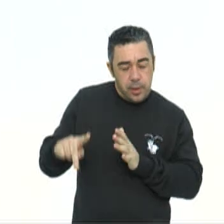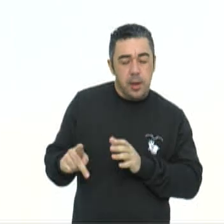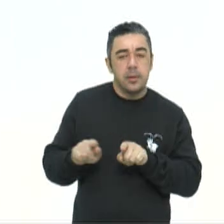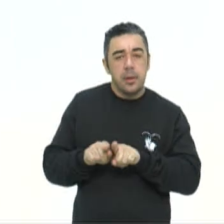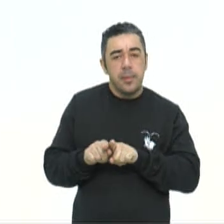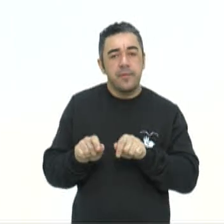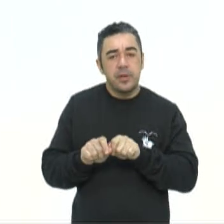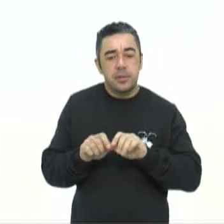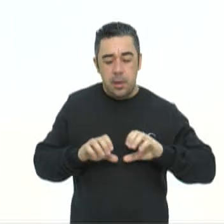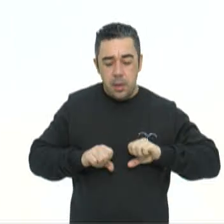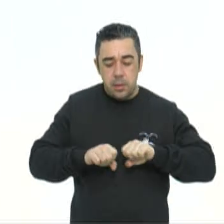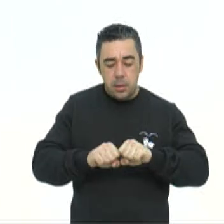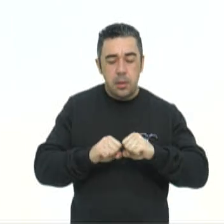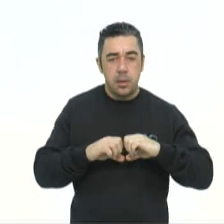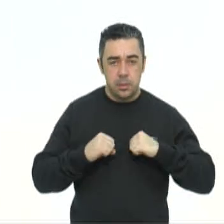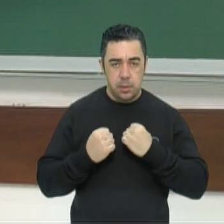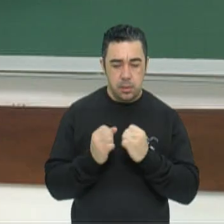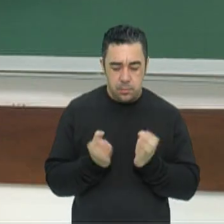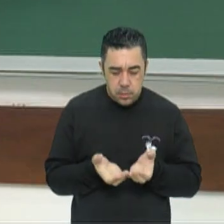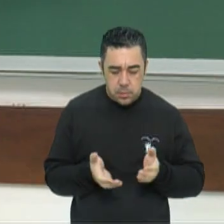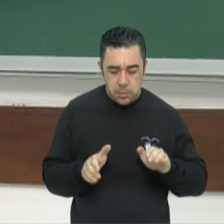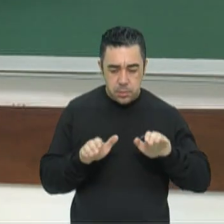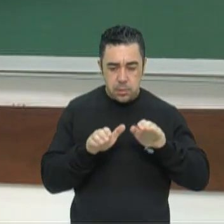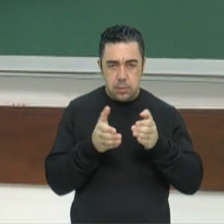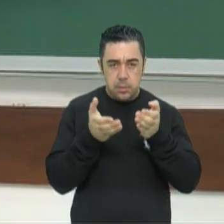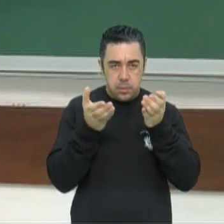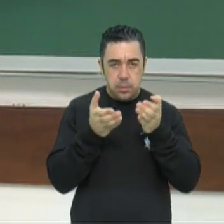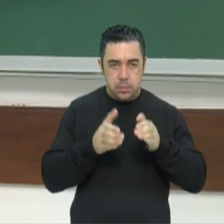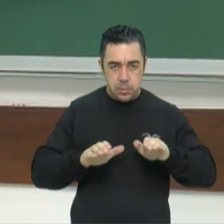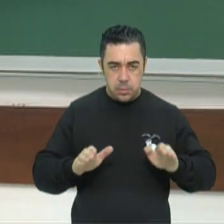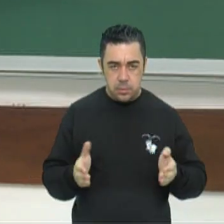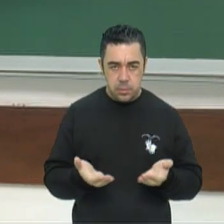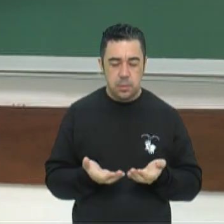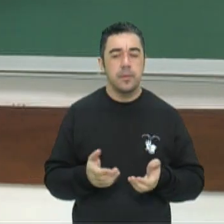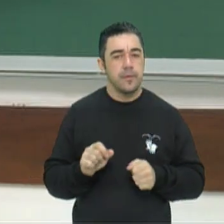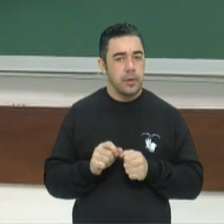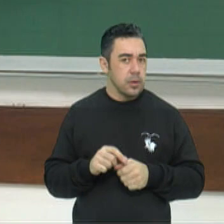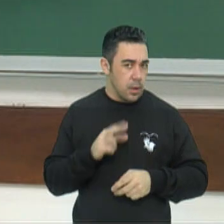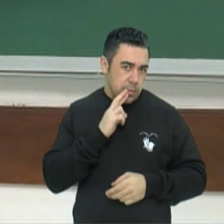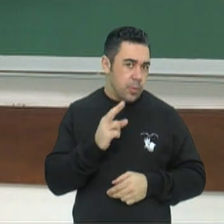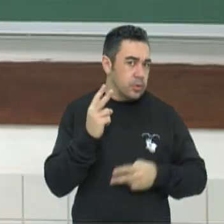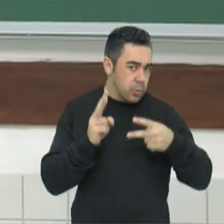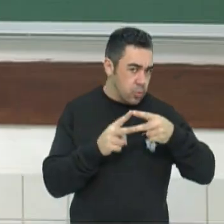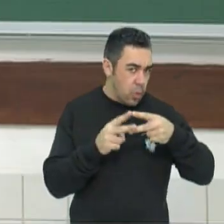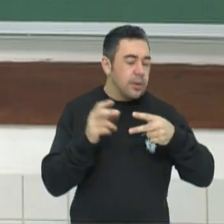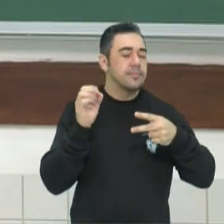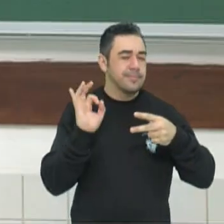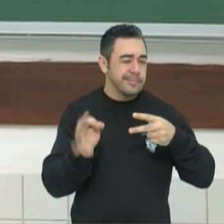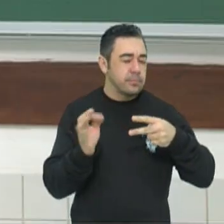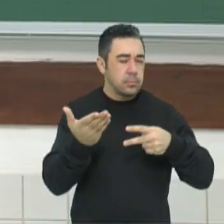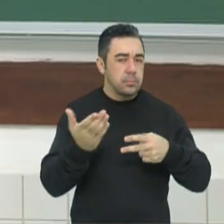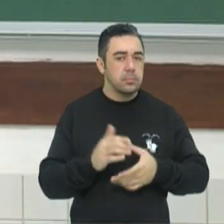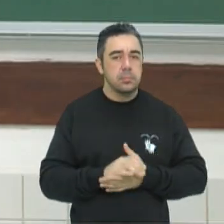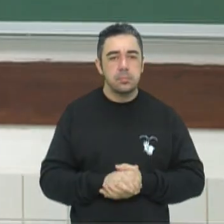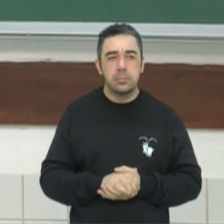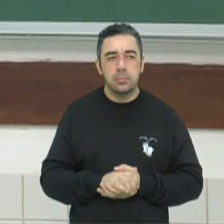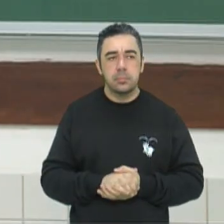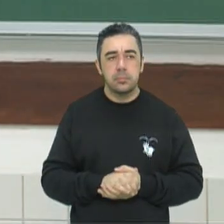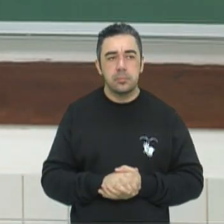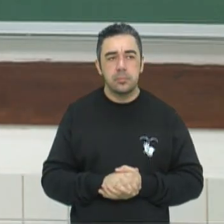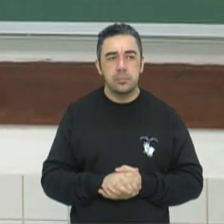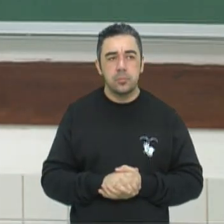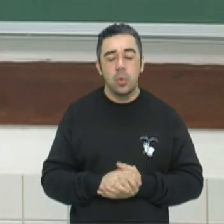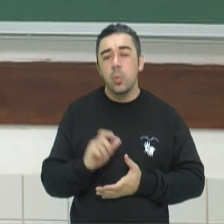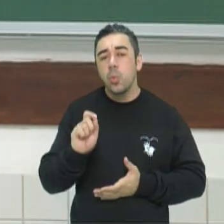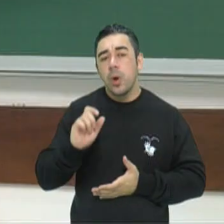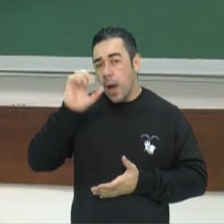Então, se você respondeu 2 entre essas aqui, você acertou. Parabéns e vamos em frente. O